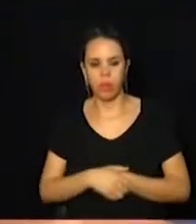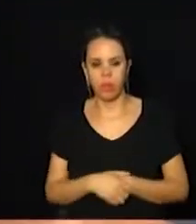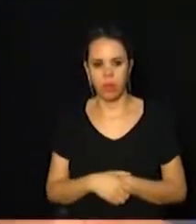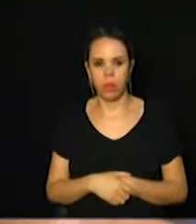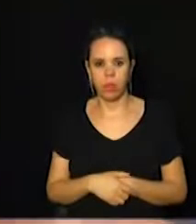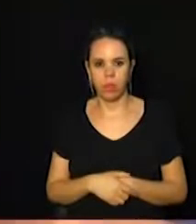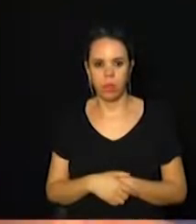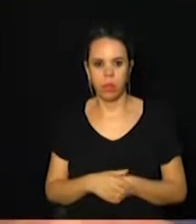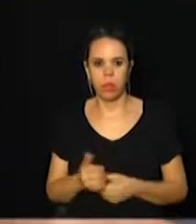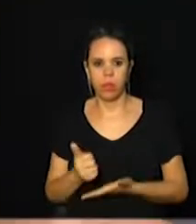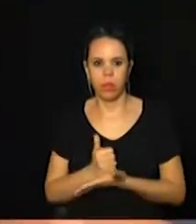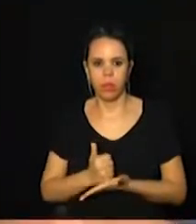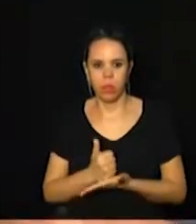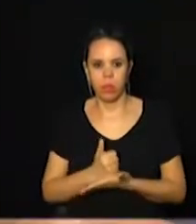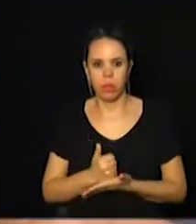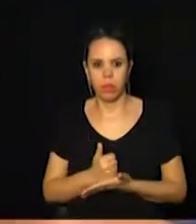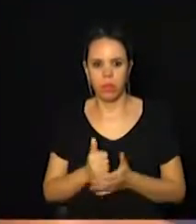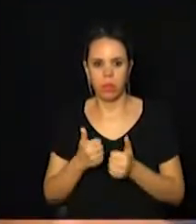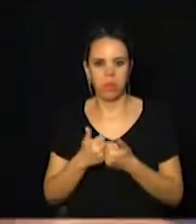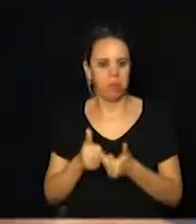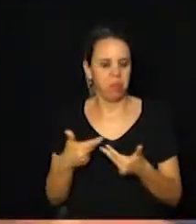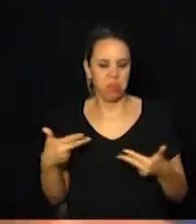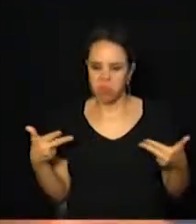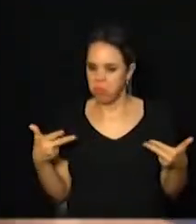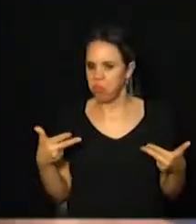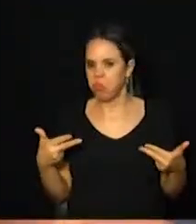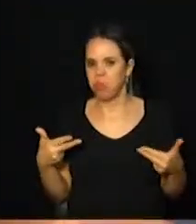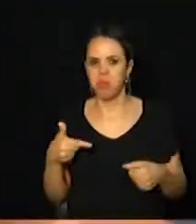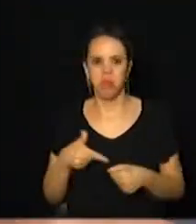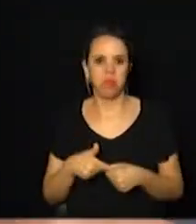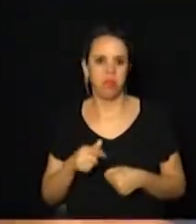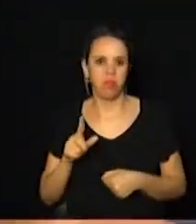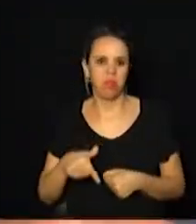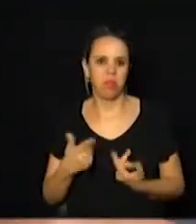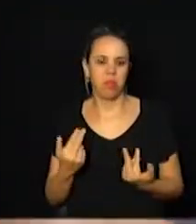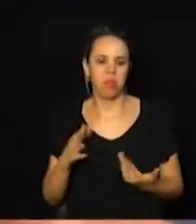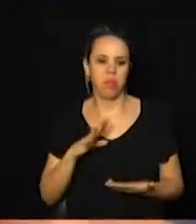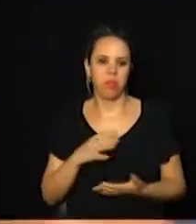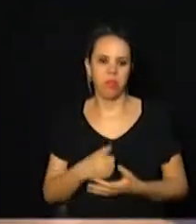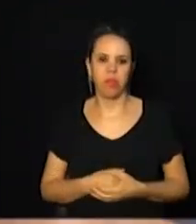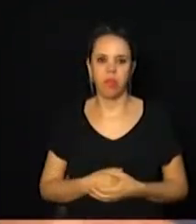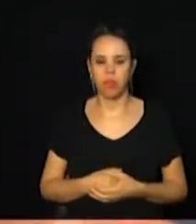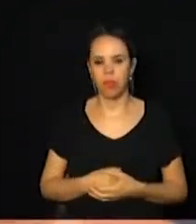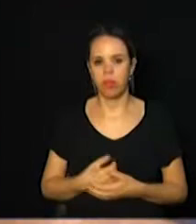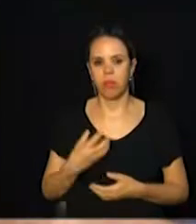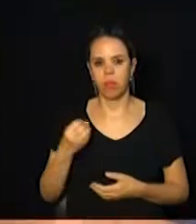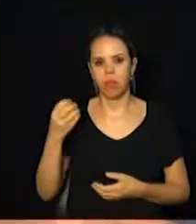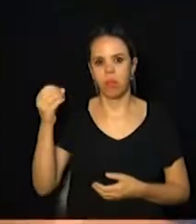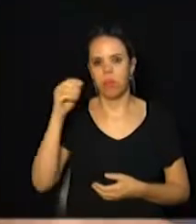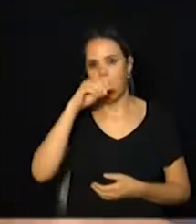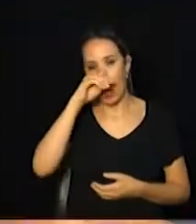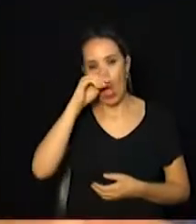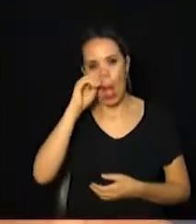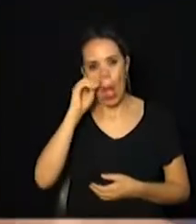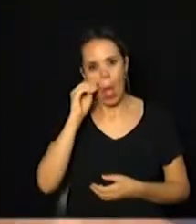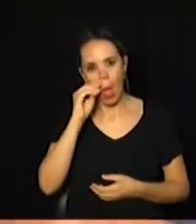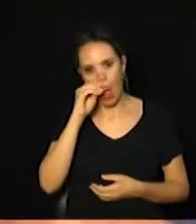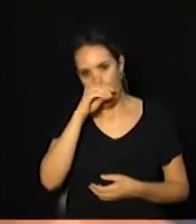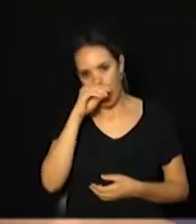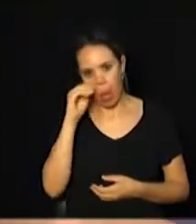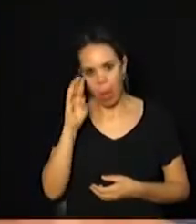tem farmácia tem padaria enfim tem posto O que é uma cidade você viaja na